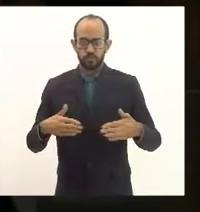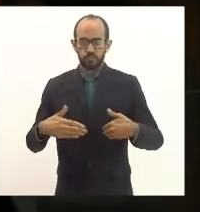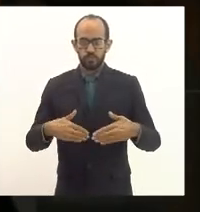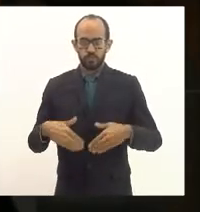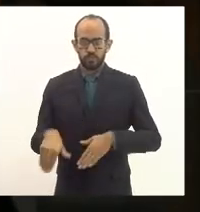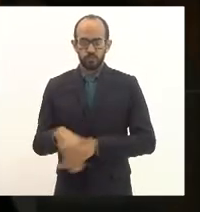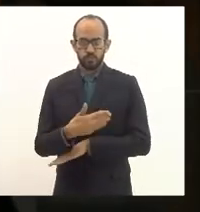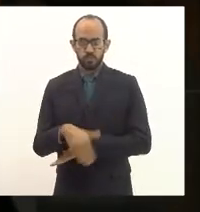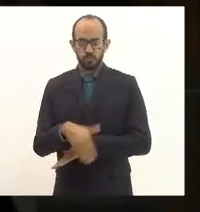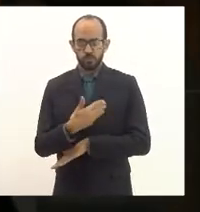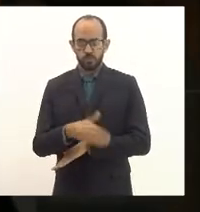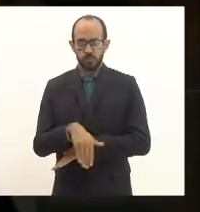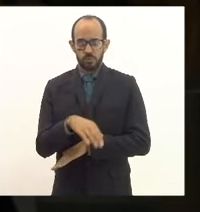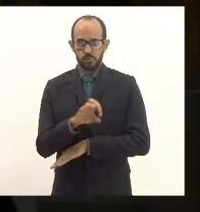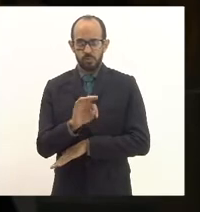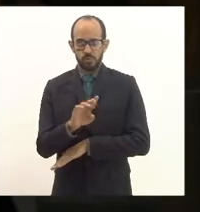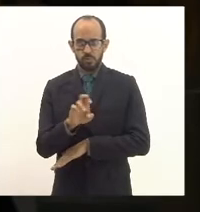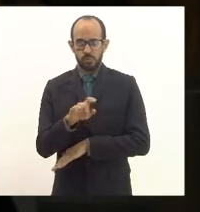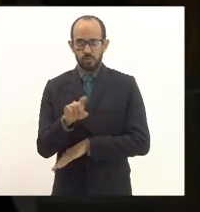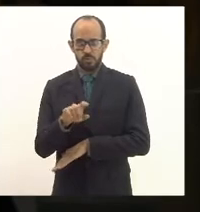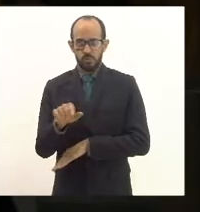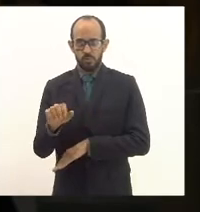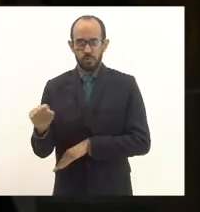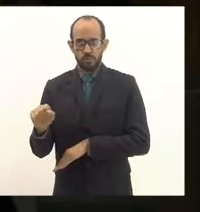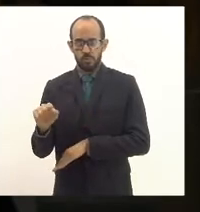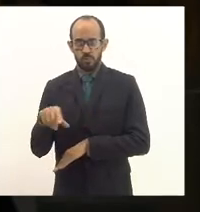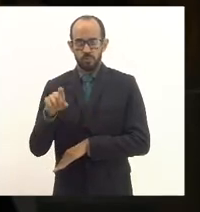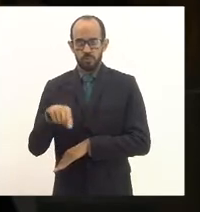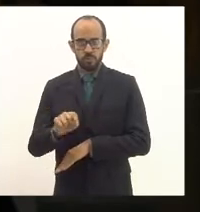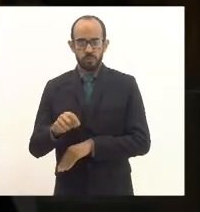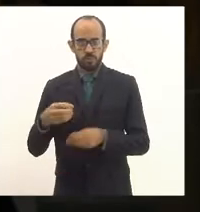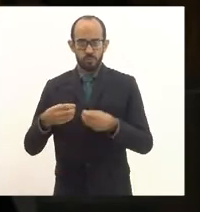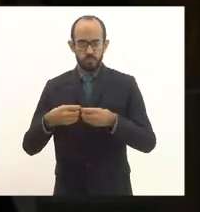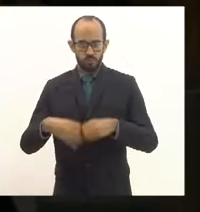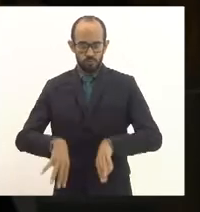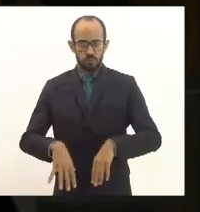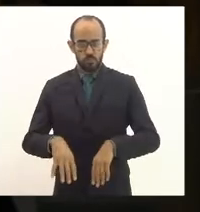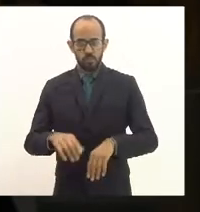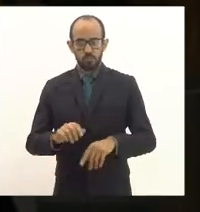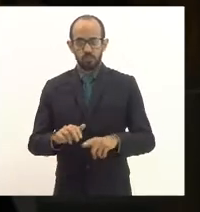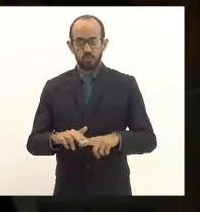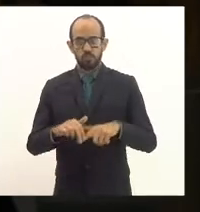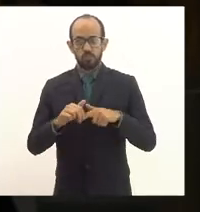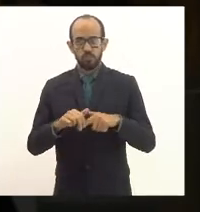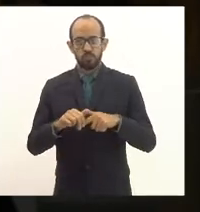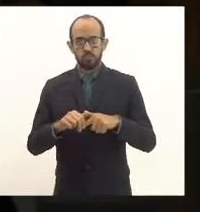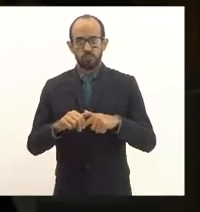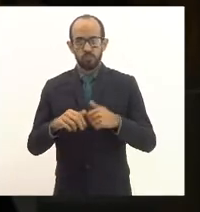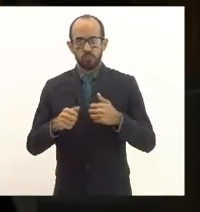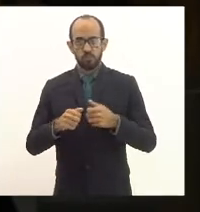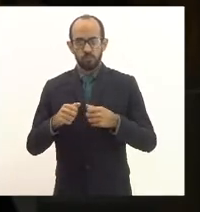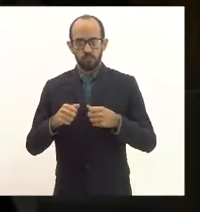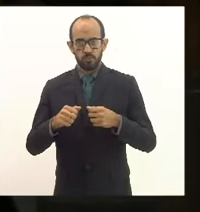e arredores, né, foi bastante prejudicado. E o comércio